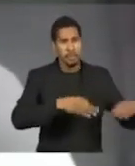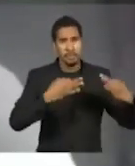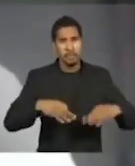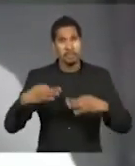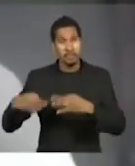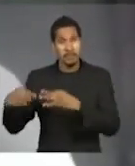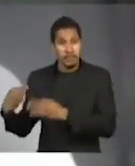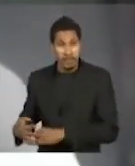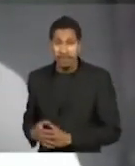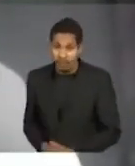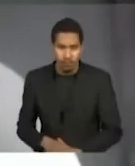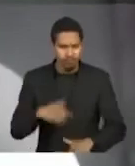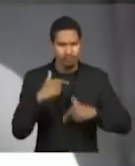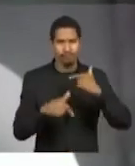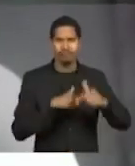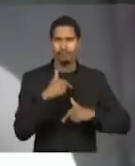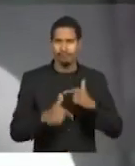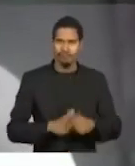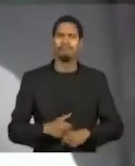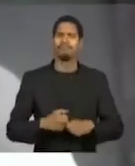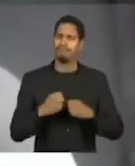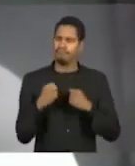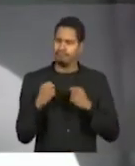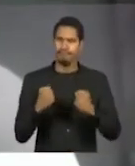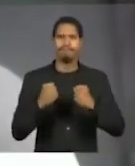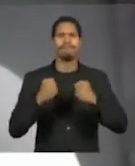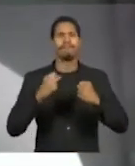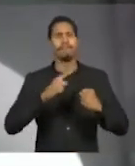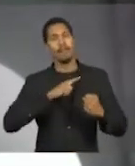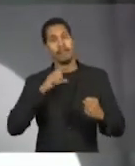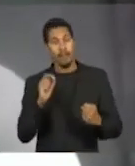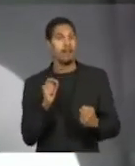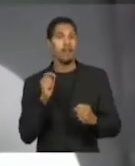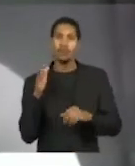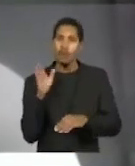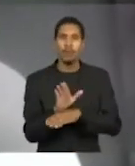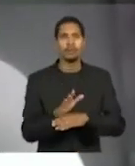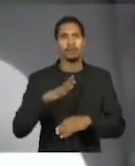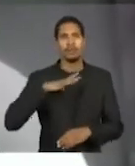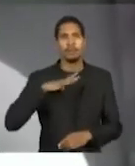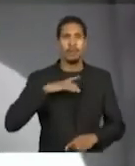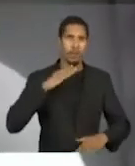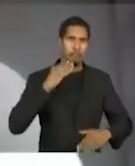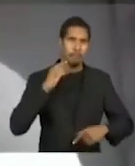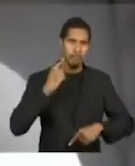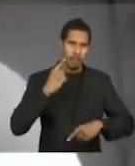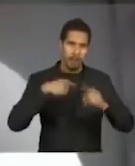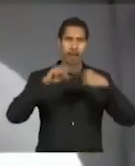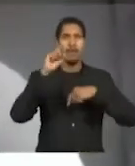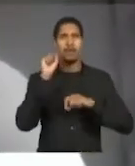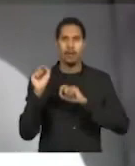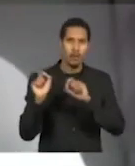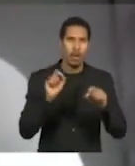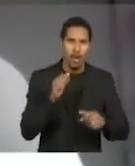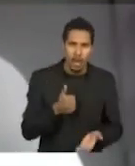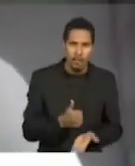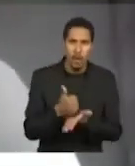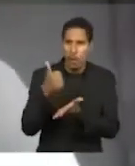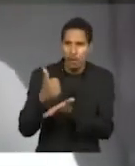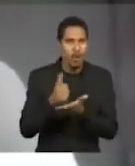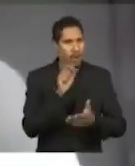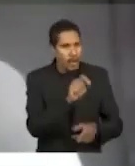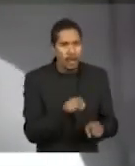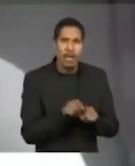um trabalho absolutamente heróico, dando condições de São Paulo dar respaldo às pessoas que ficam